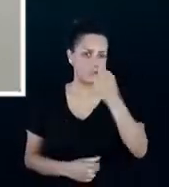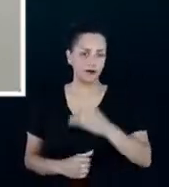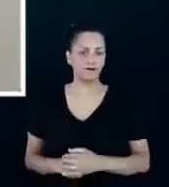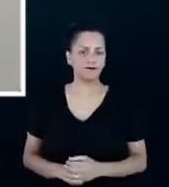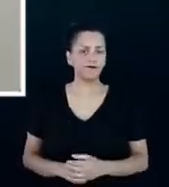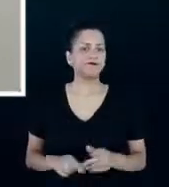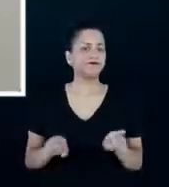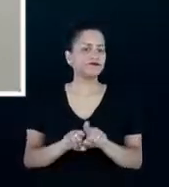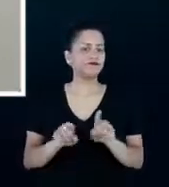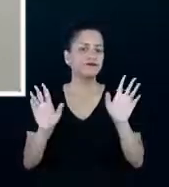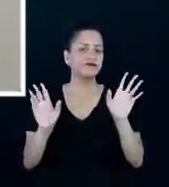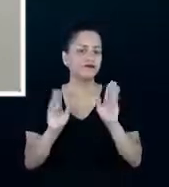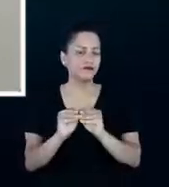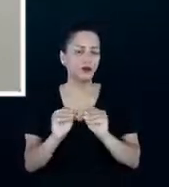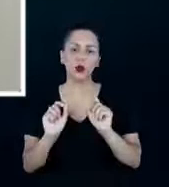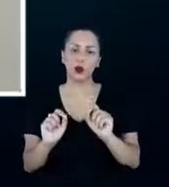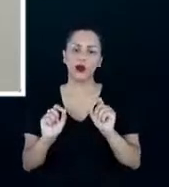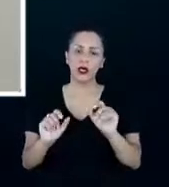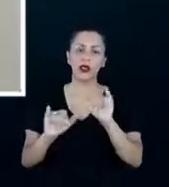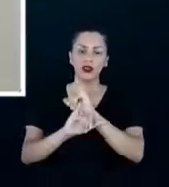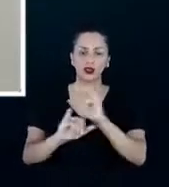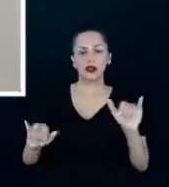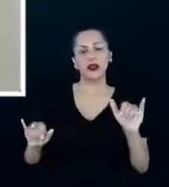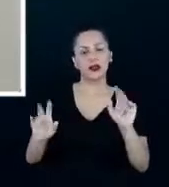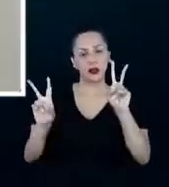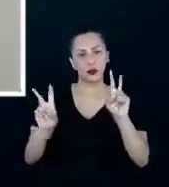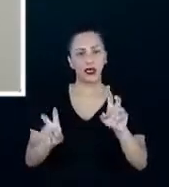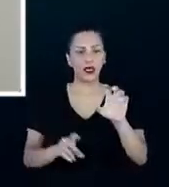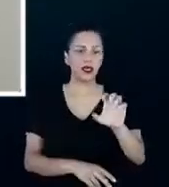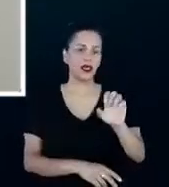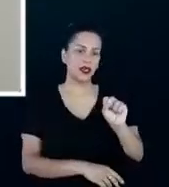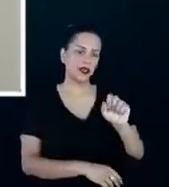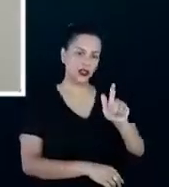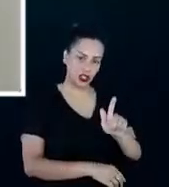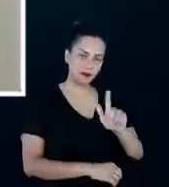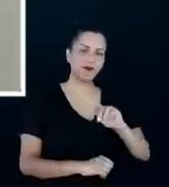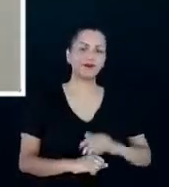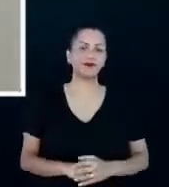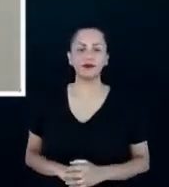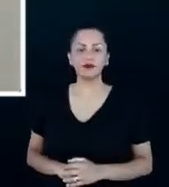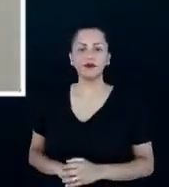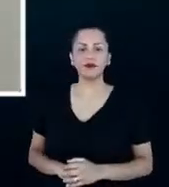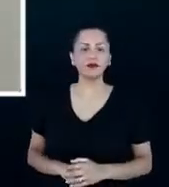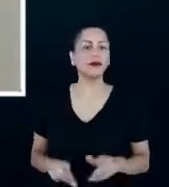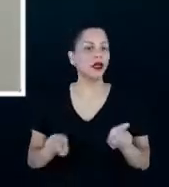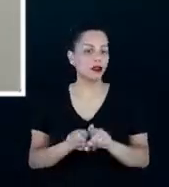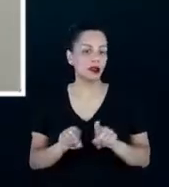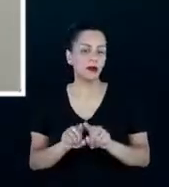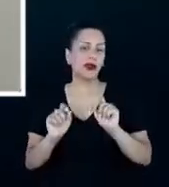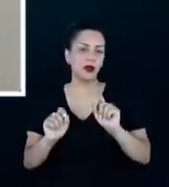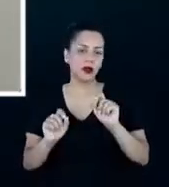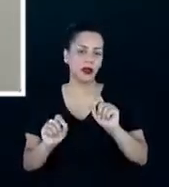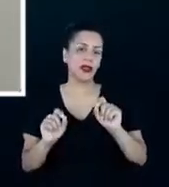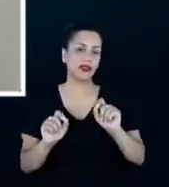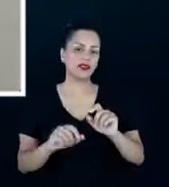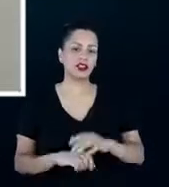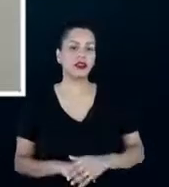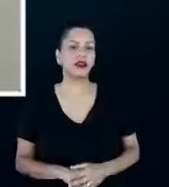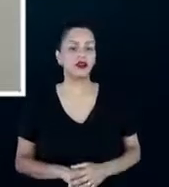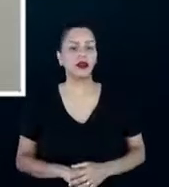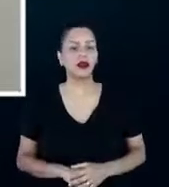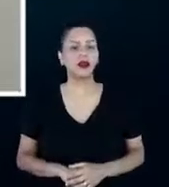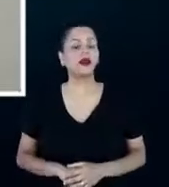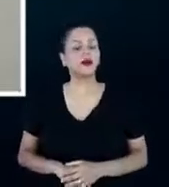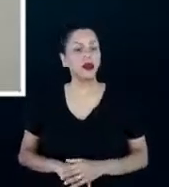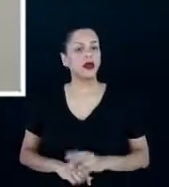eu queria dizer também sobre ESG, né, e a gente já falou, né, das fontes limpas, é que o